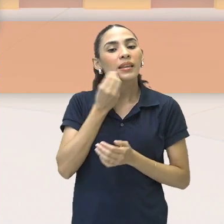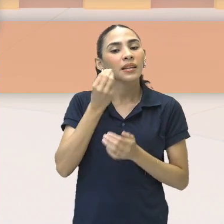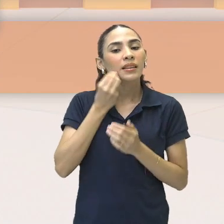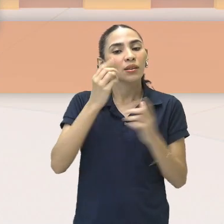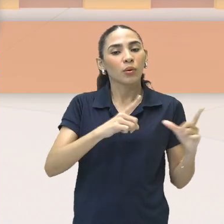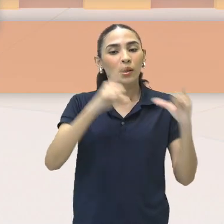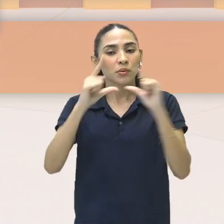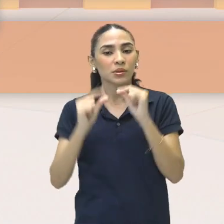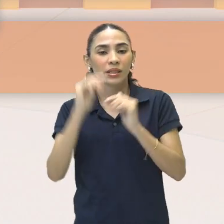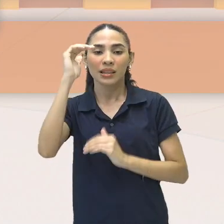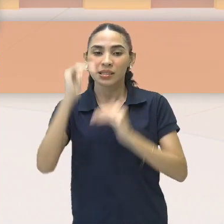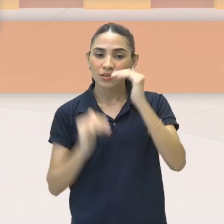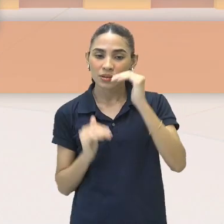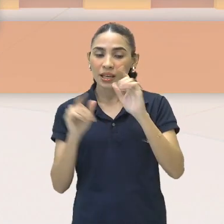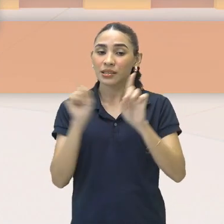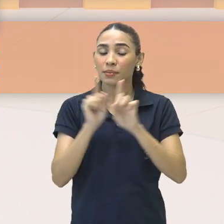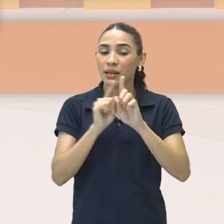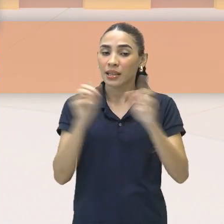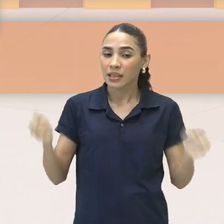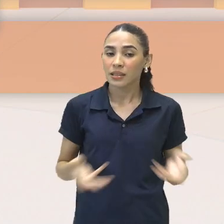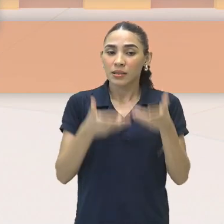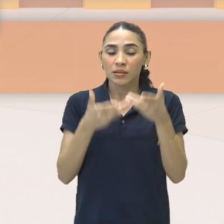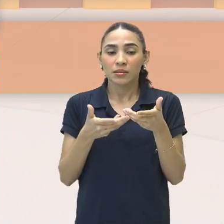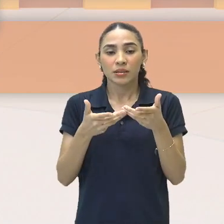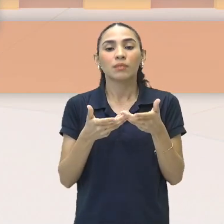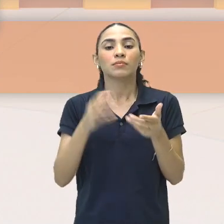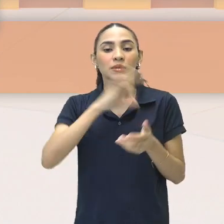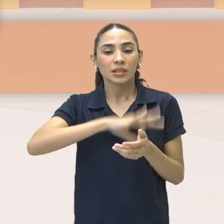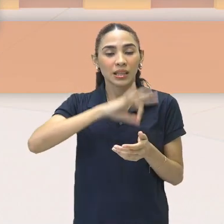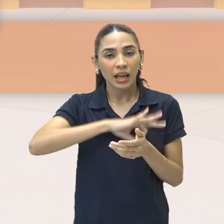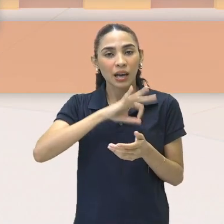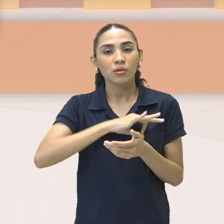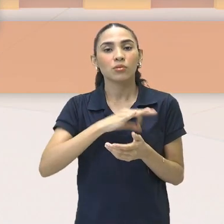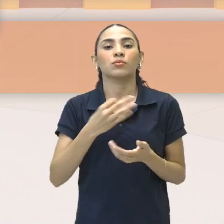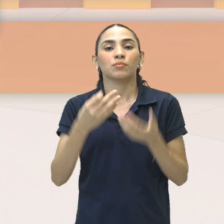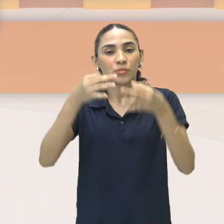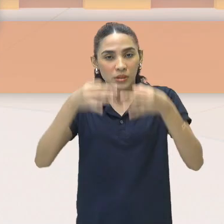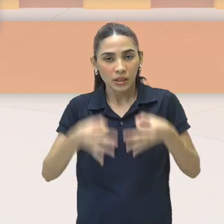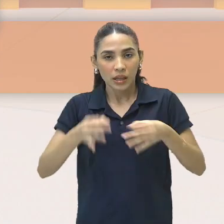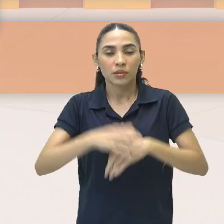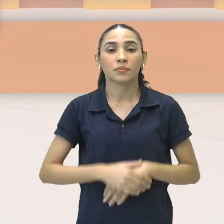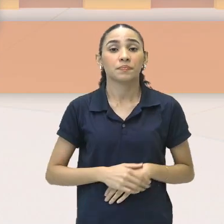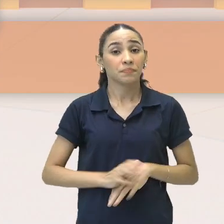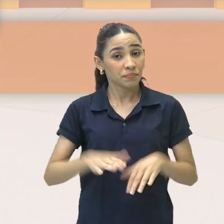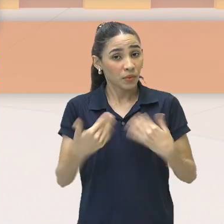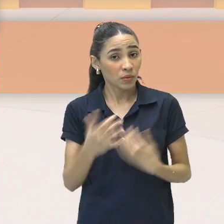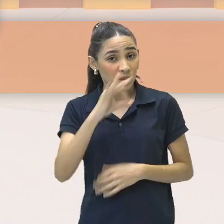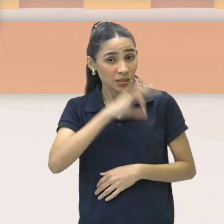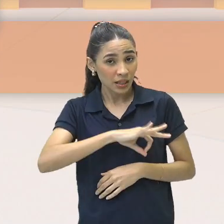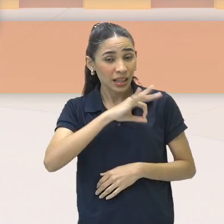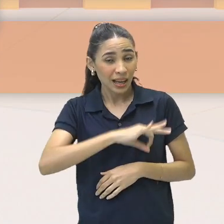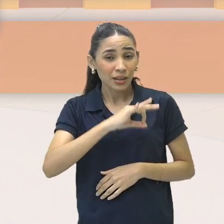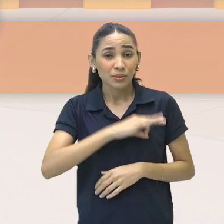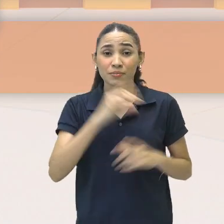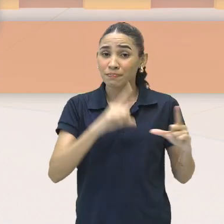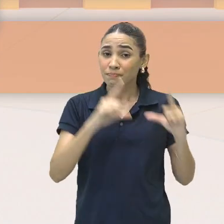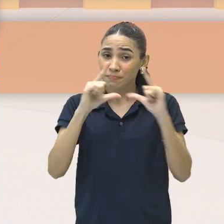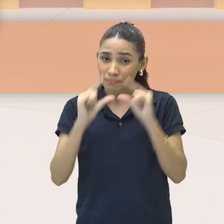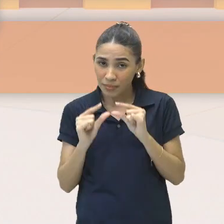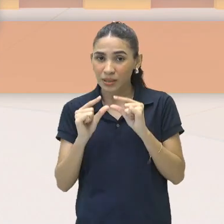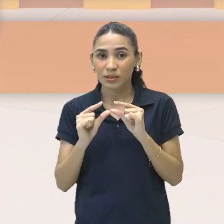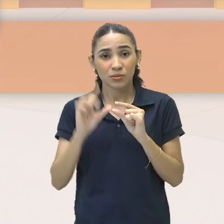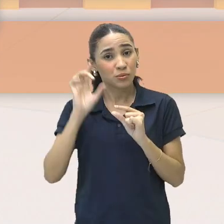a desigualdade e promover uma redistribuição de renda. Bem, salário mínimo, mínimo mesmo, né? Apenas para